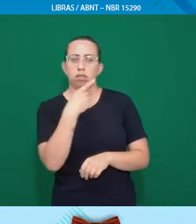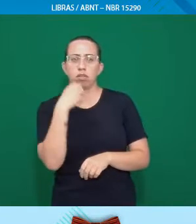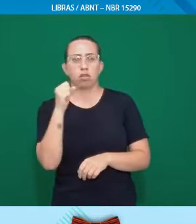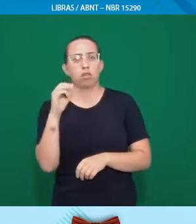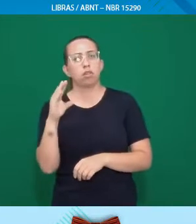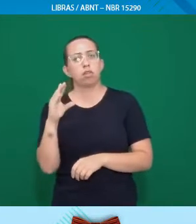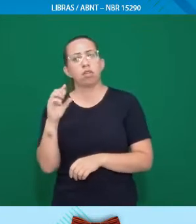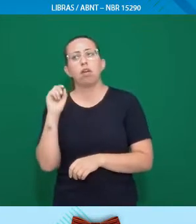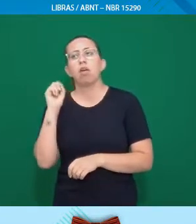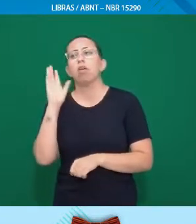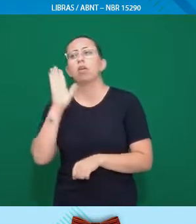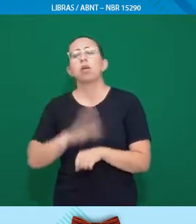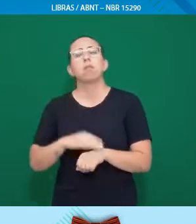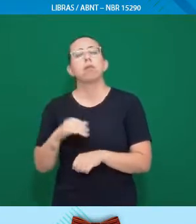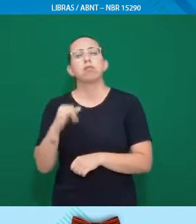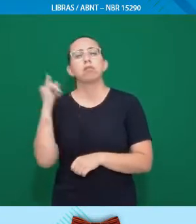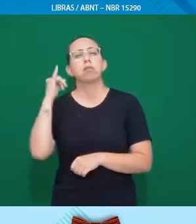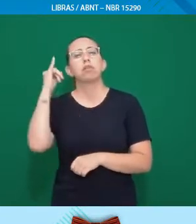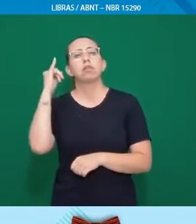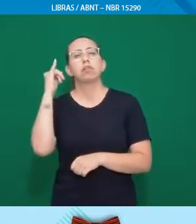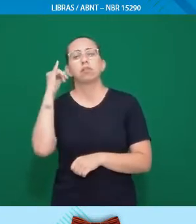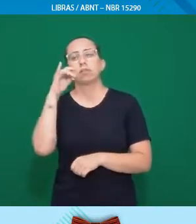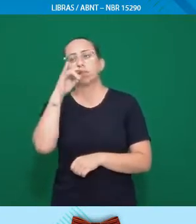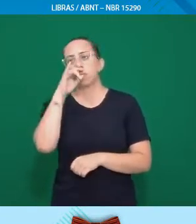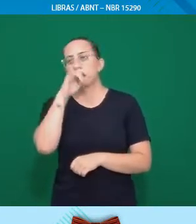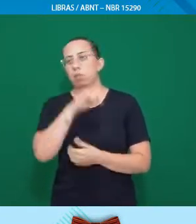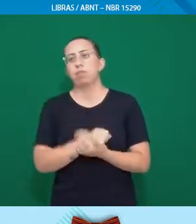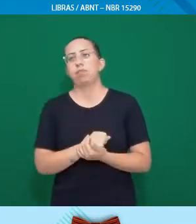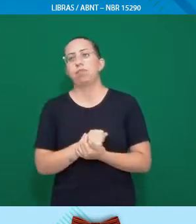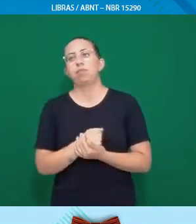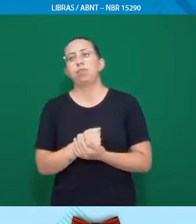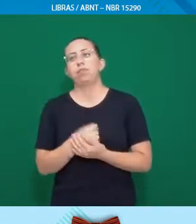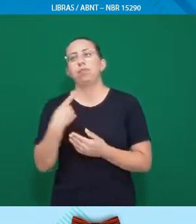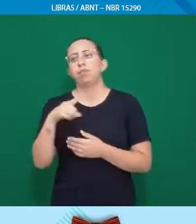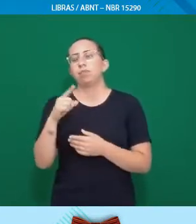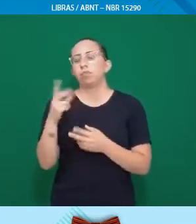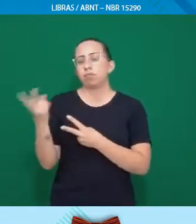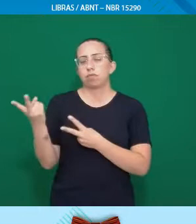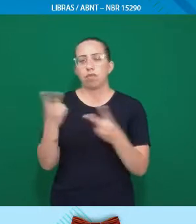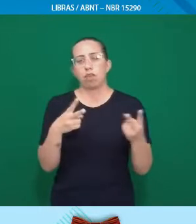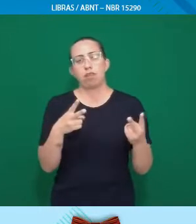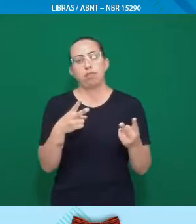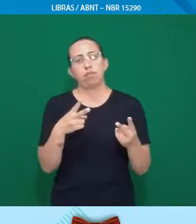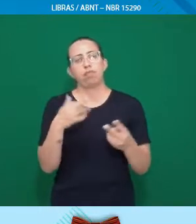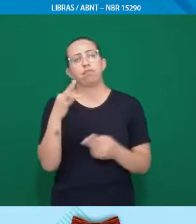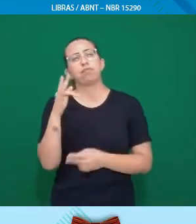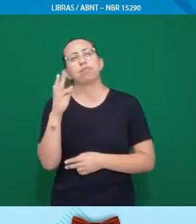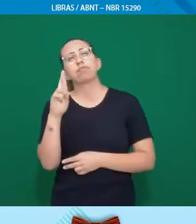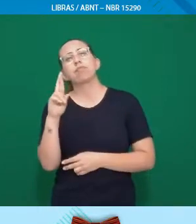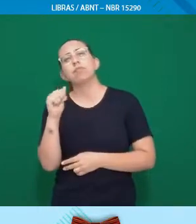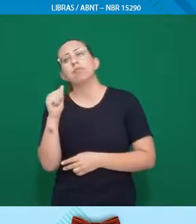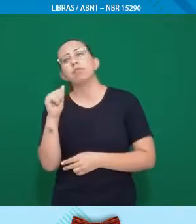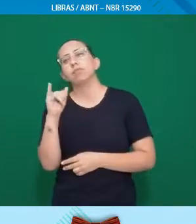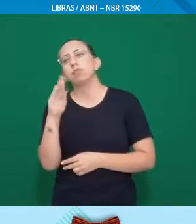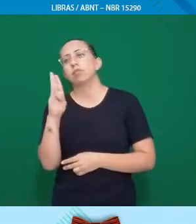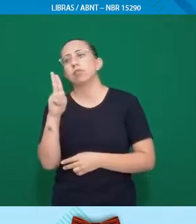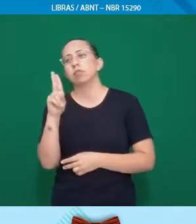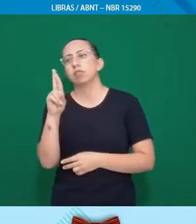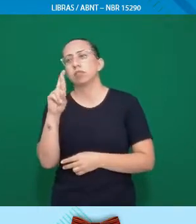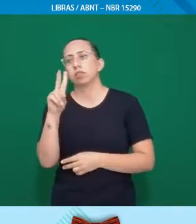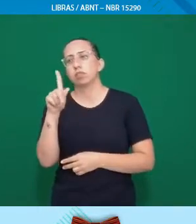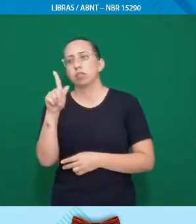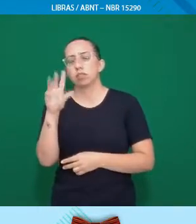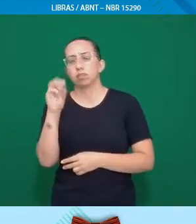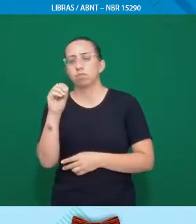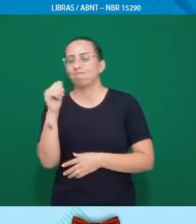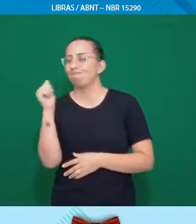SC eu estive indo para Fraiburgo Presidente lamentável